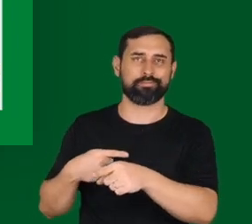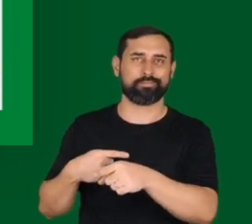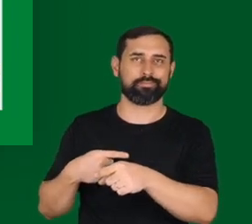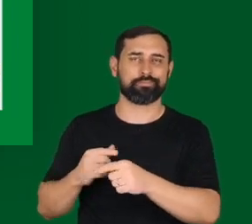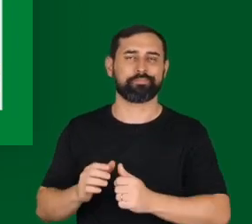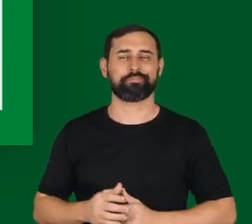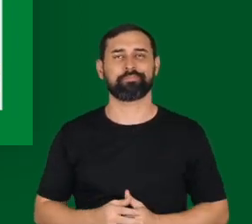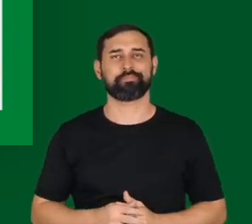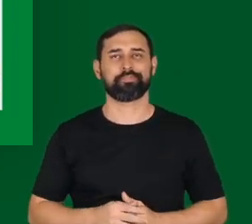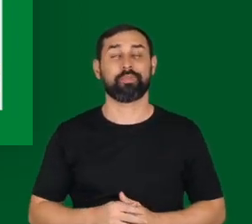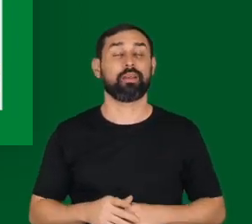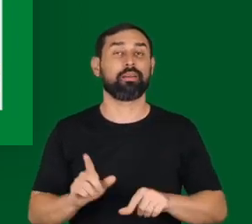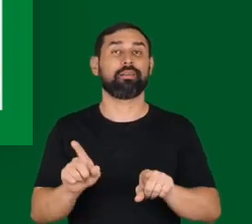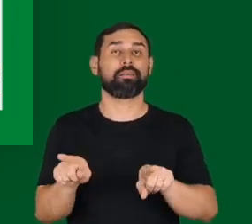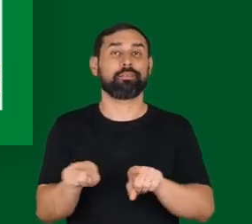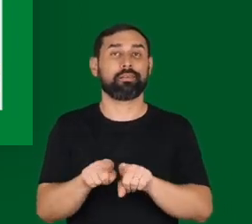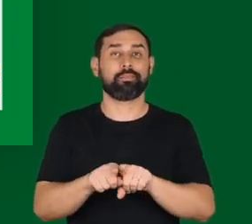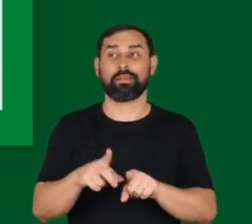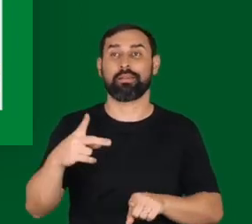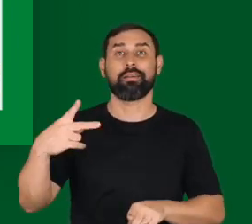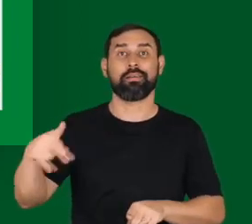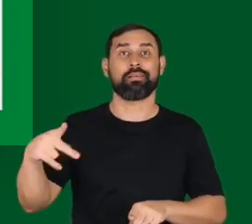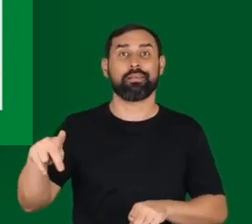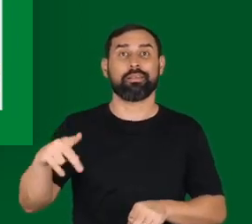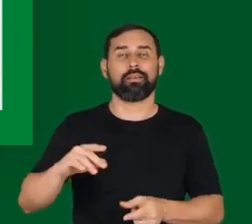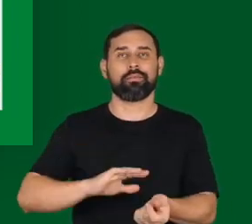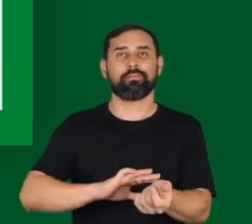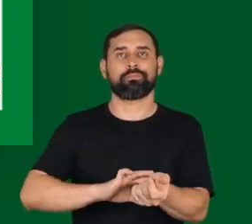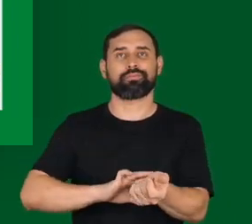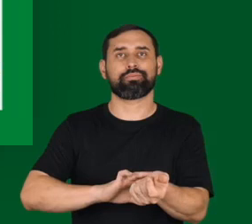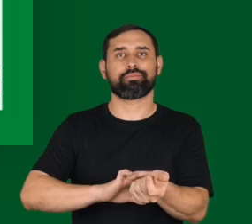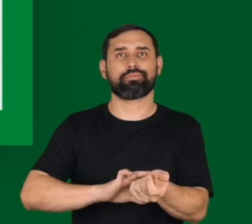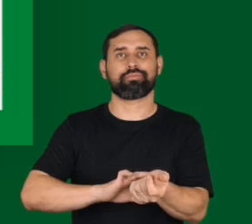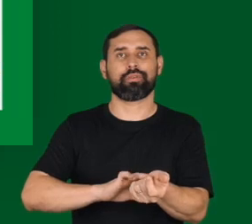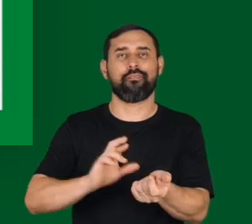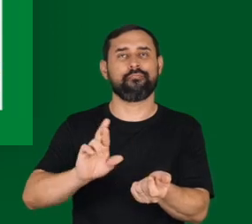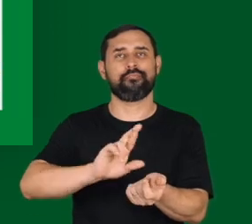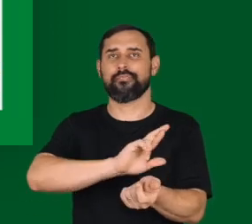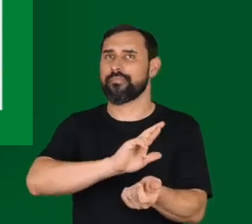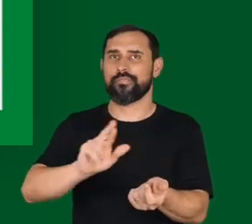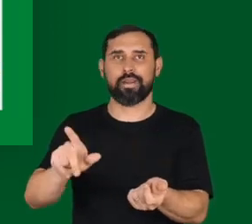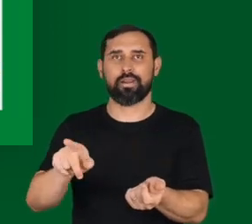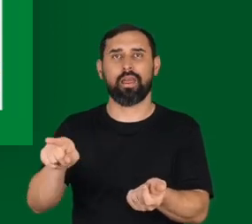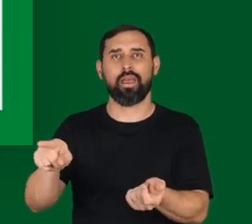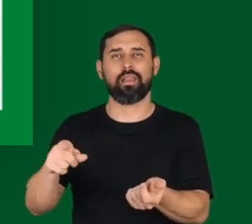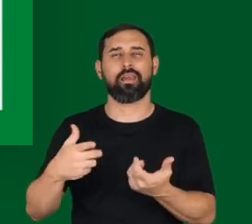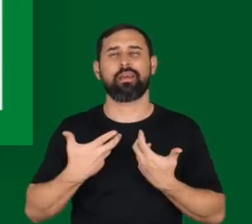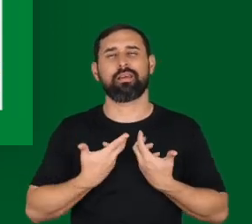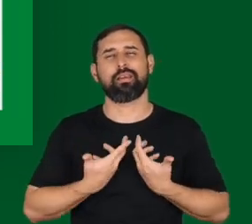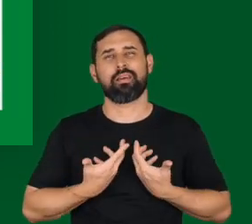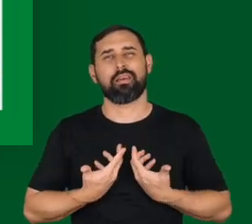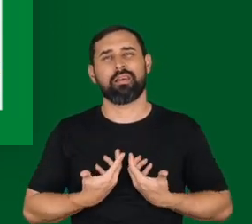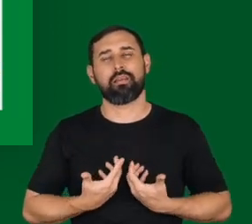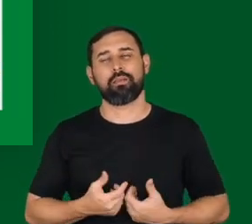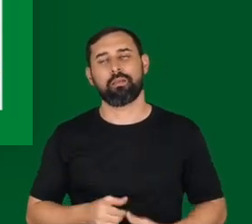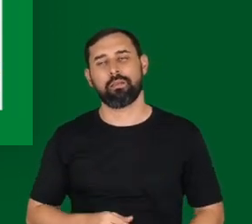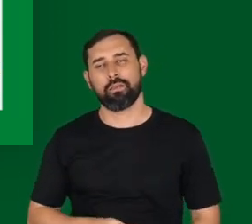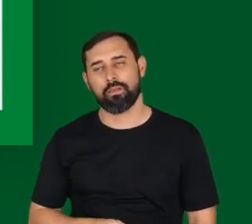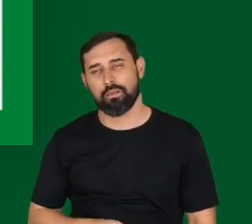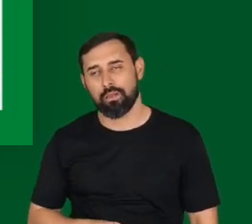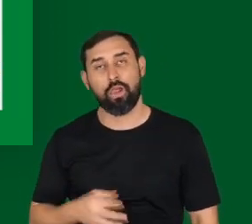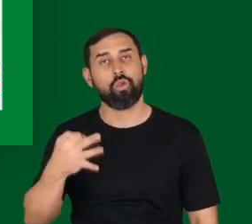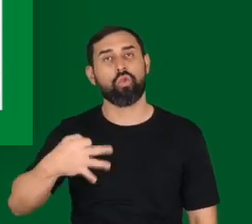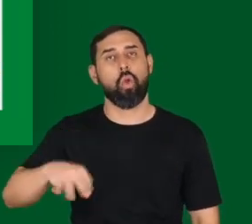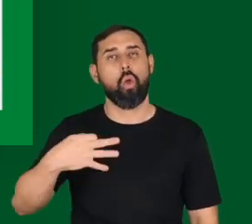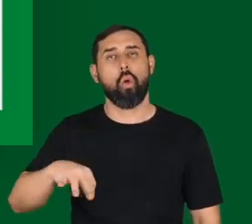ainda não vou ter uma alteração acentuada da pressão arterial sistólica. A gente tem um estreitamento de pressão de pulso. O paciente ele já vai estar